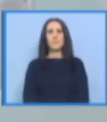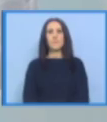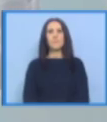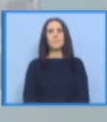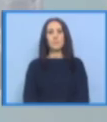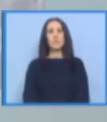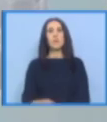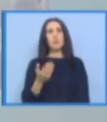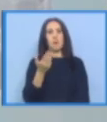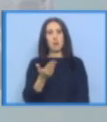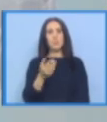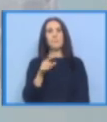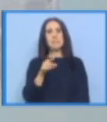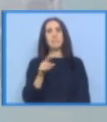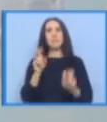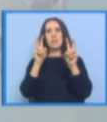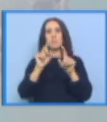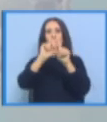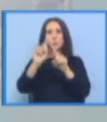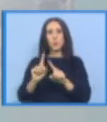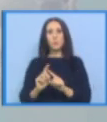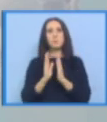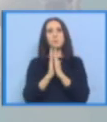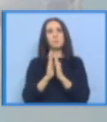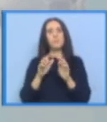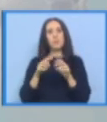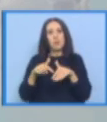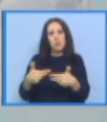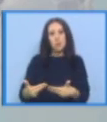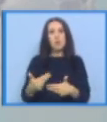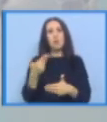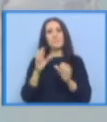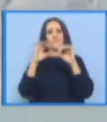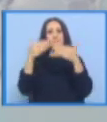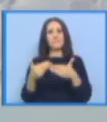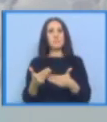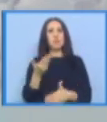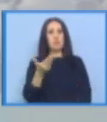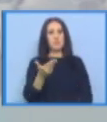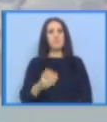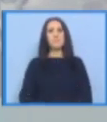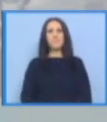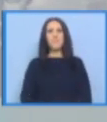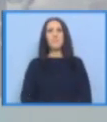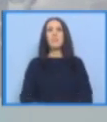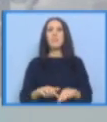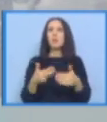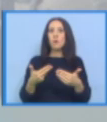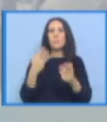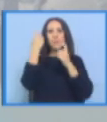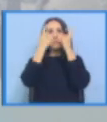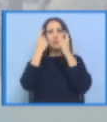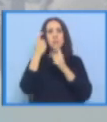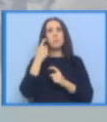Pode acompanhar estes e outros temas da atualidade religiosa em agência.eclesia.pt. Agora olhamos a